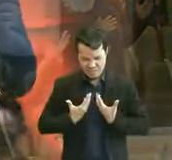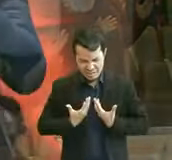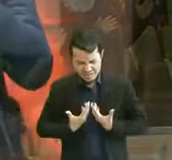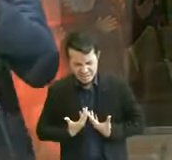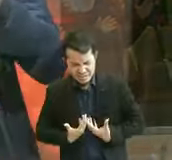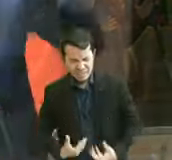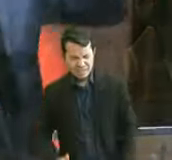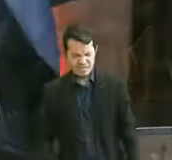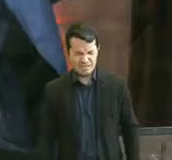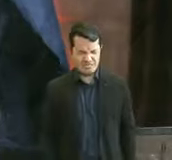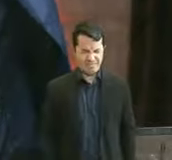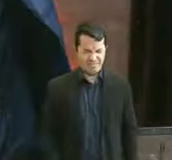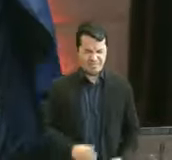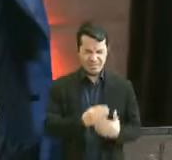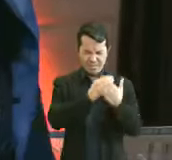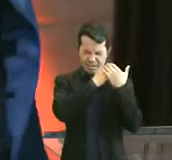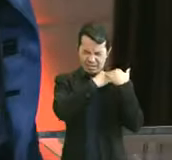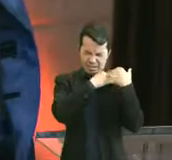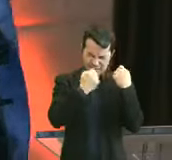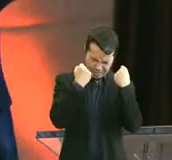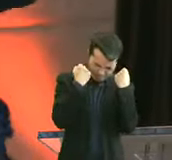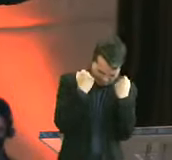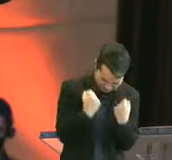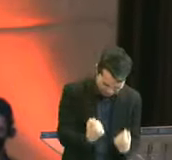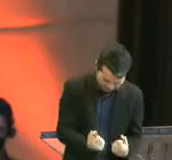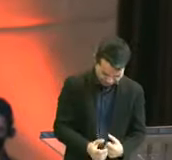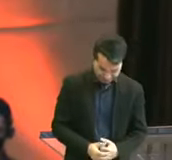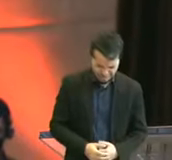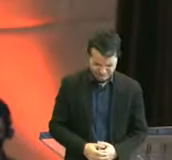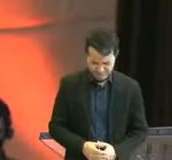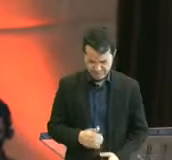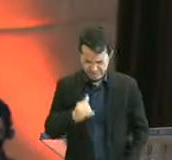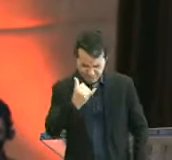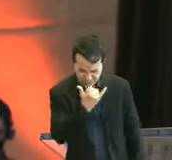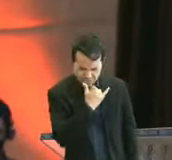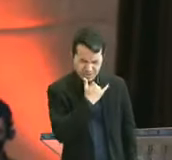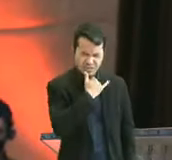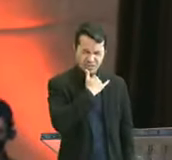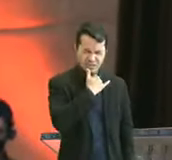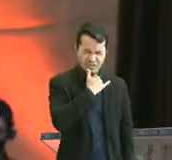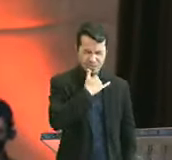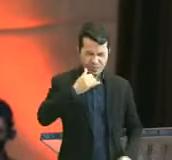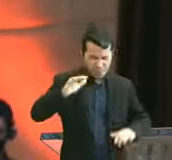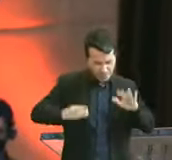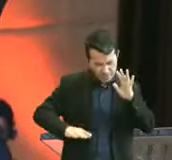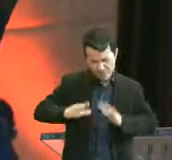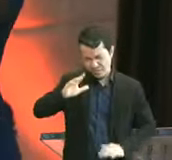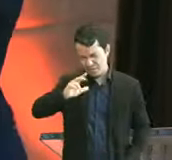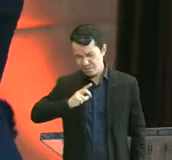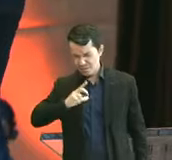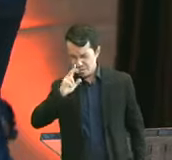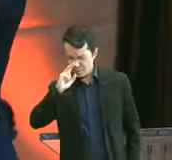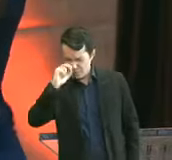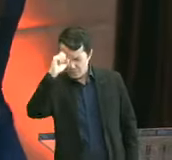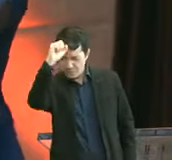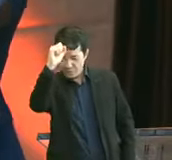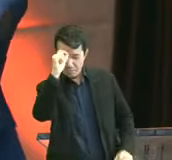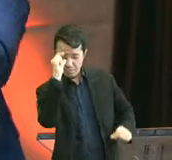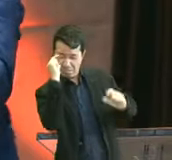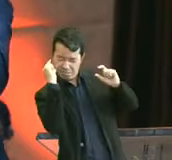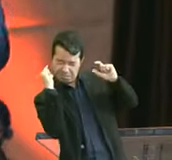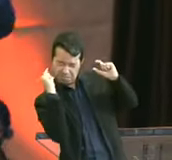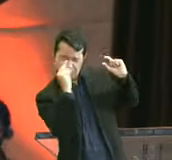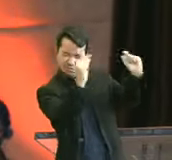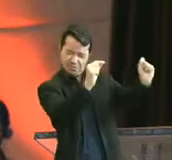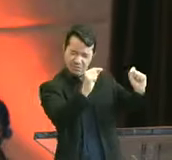enlutados. Ah, Deus, muitas vezes parece que as forças correm de nós, mas é neste lugar de